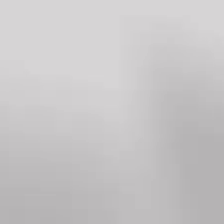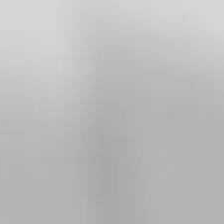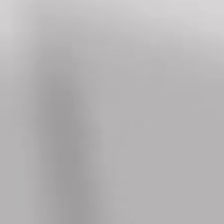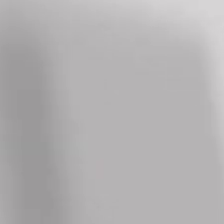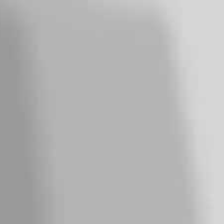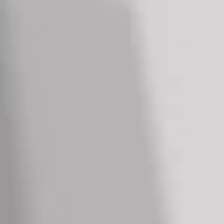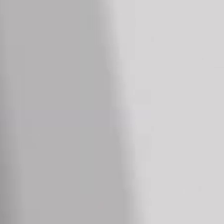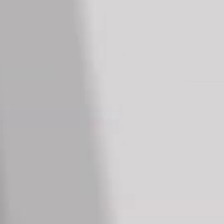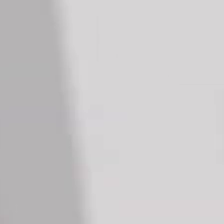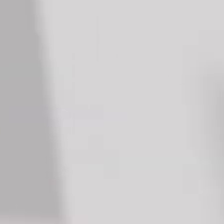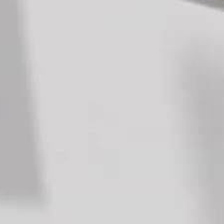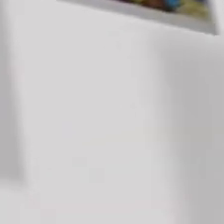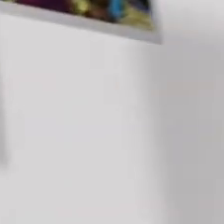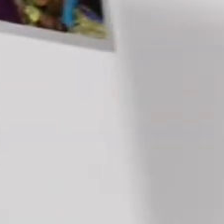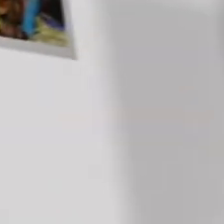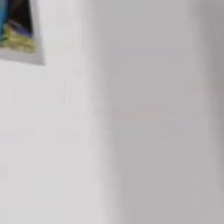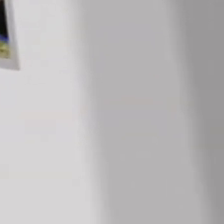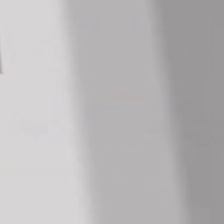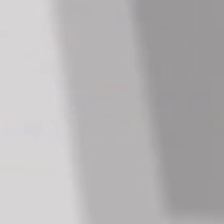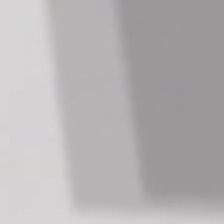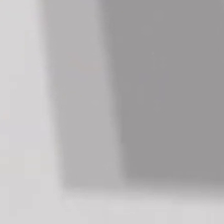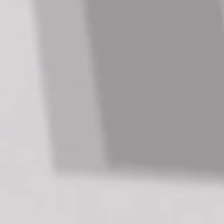E aí